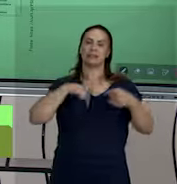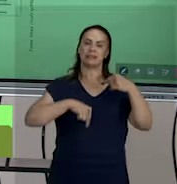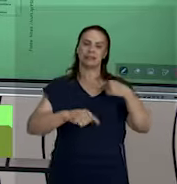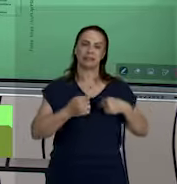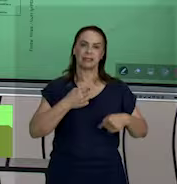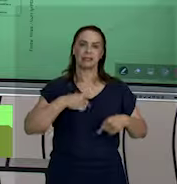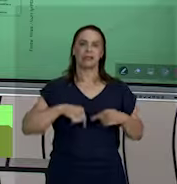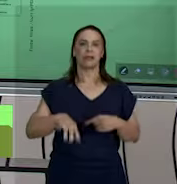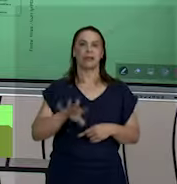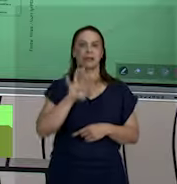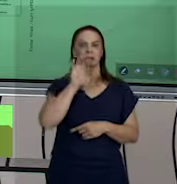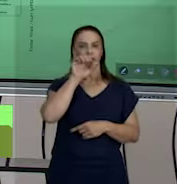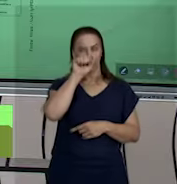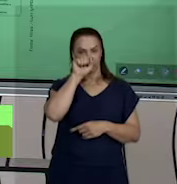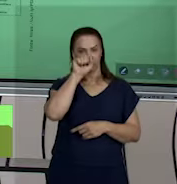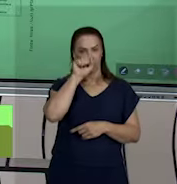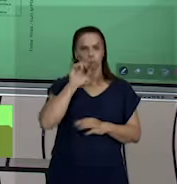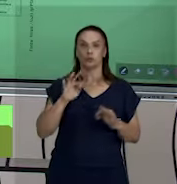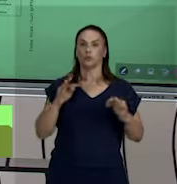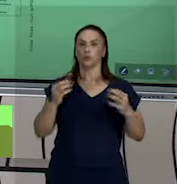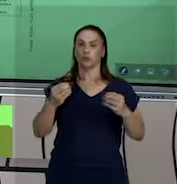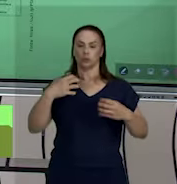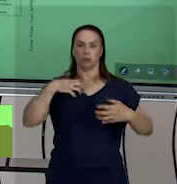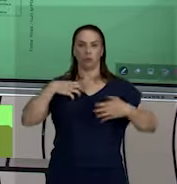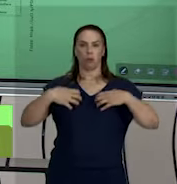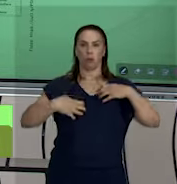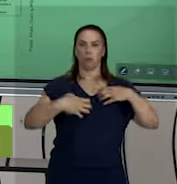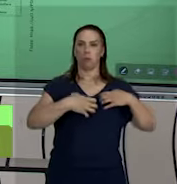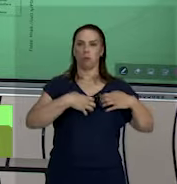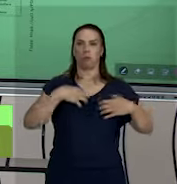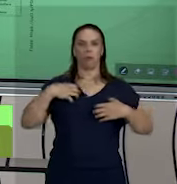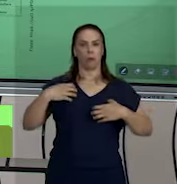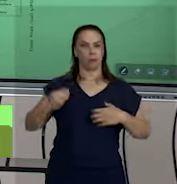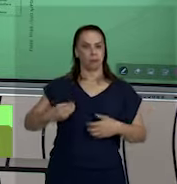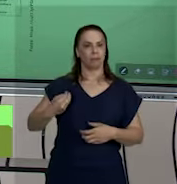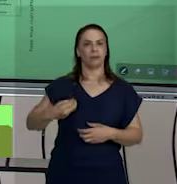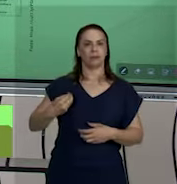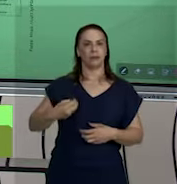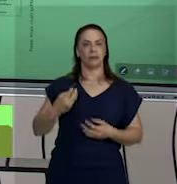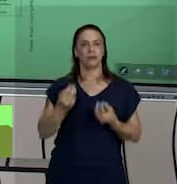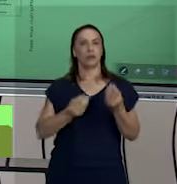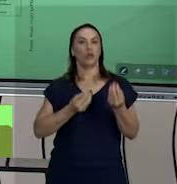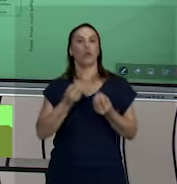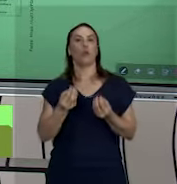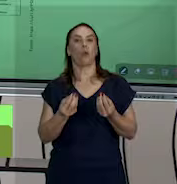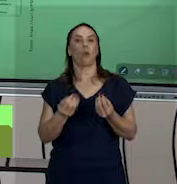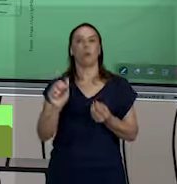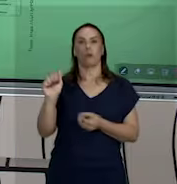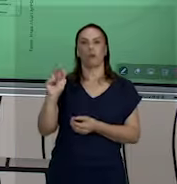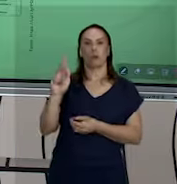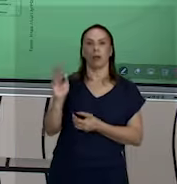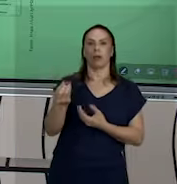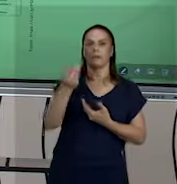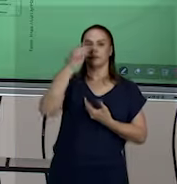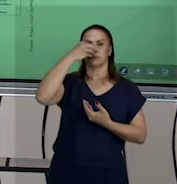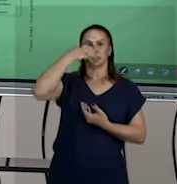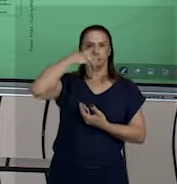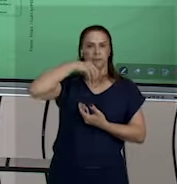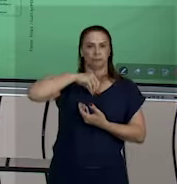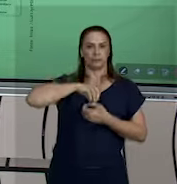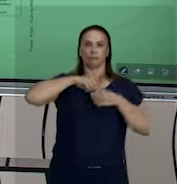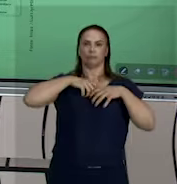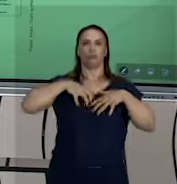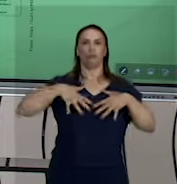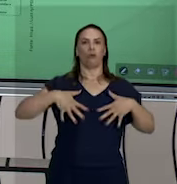respiratório, os órgãos que compõem esse sistema respiratório e como que é a passagem do ar por esses órgãos